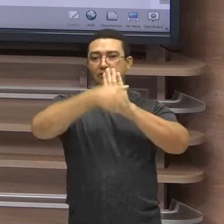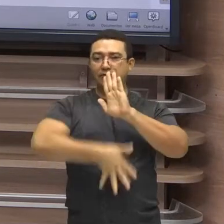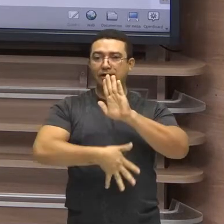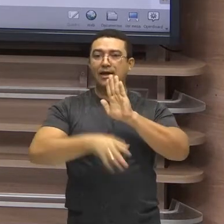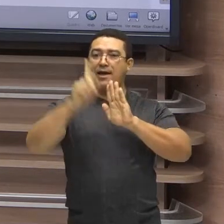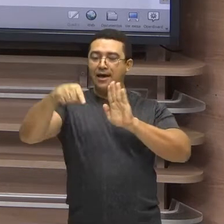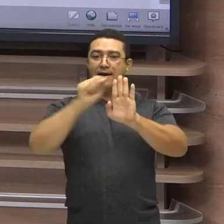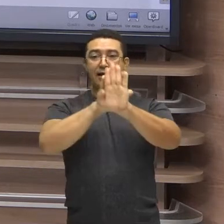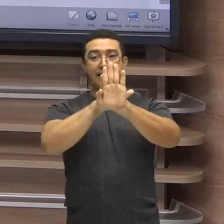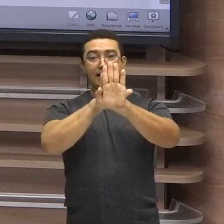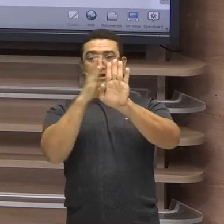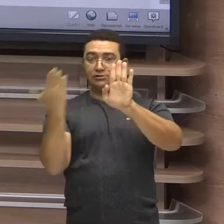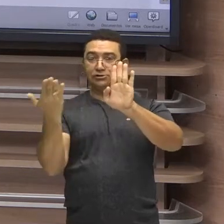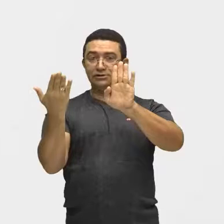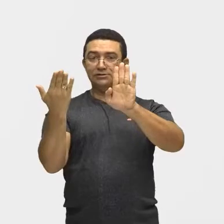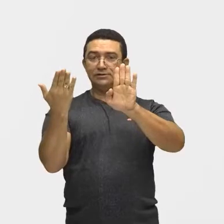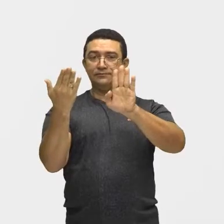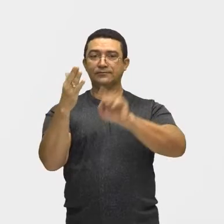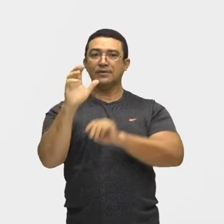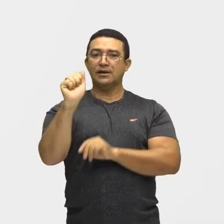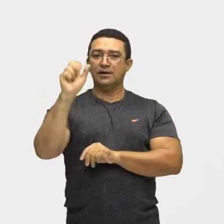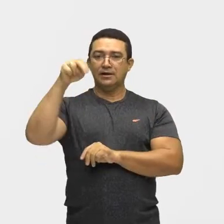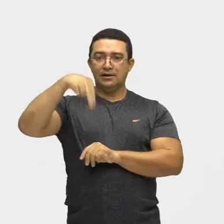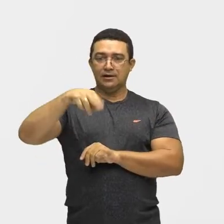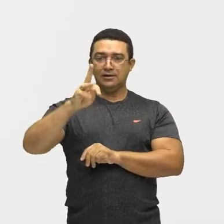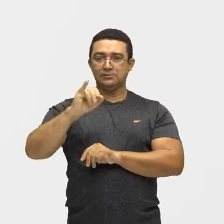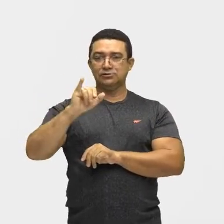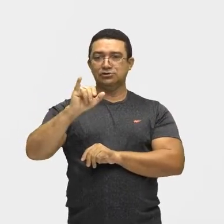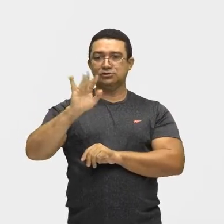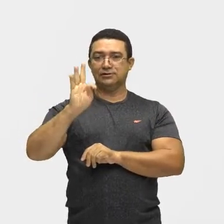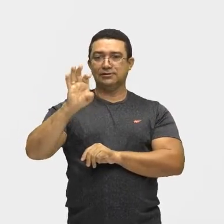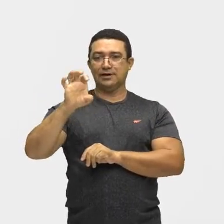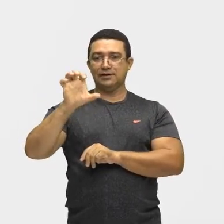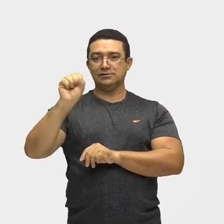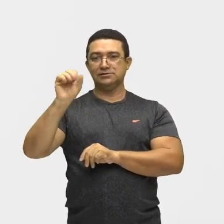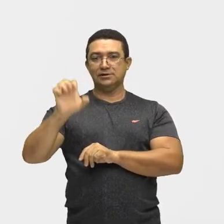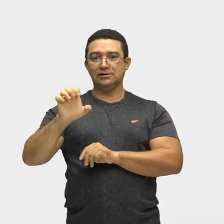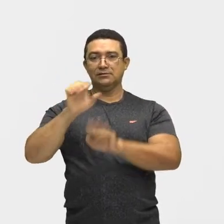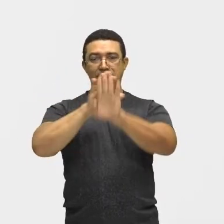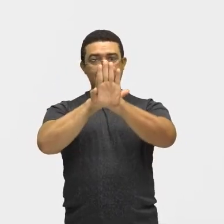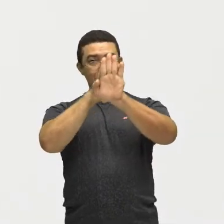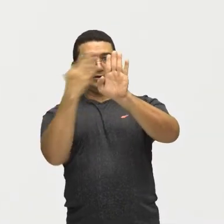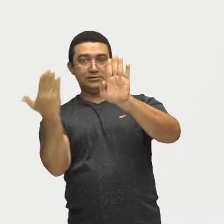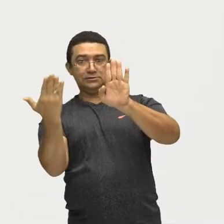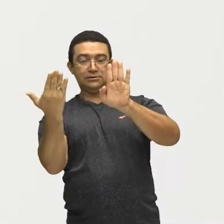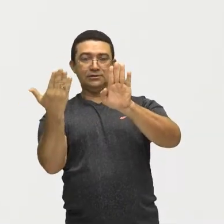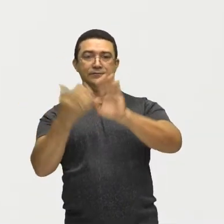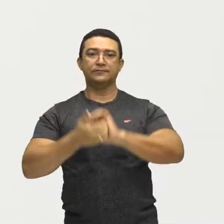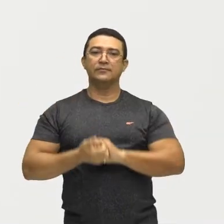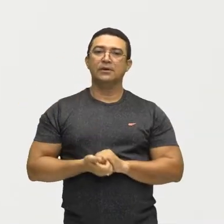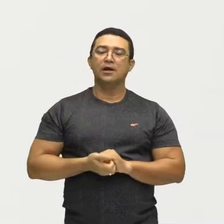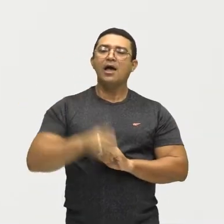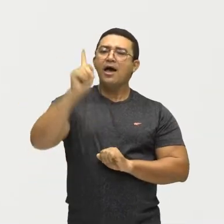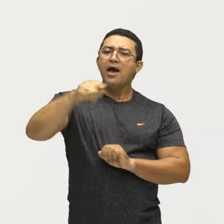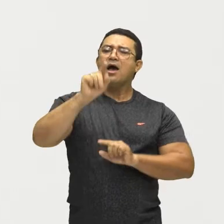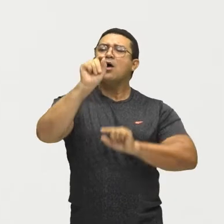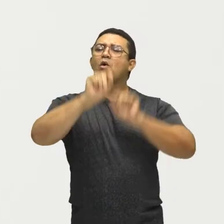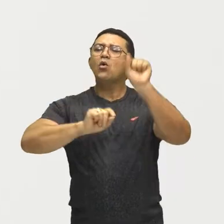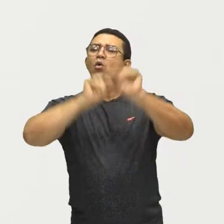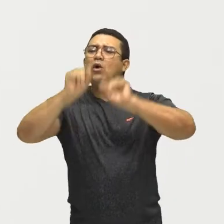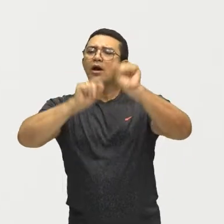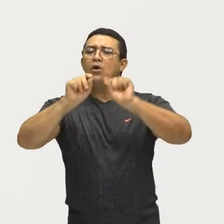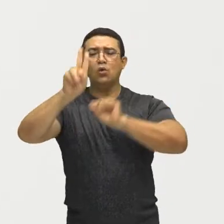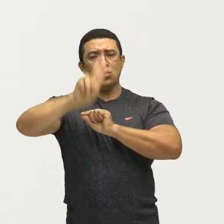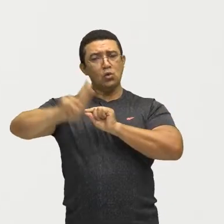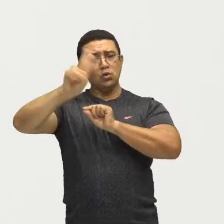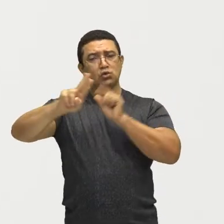antítese, que é essa antítese que tem para nos mostrar que é o uso de palavras ou